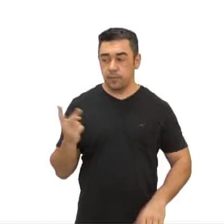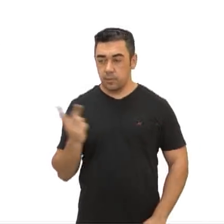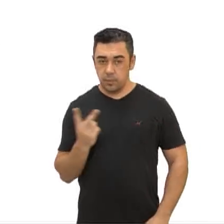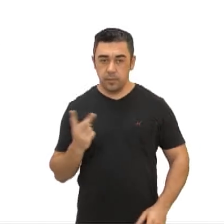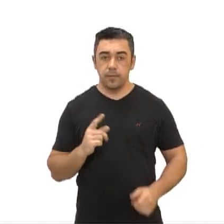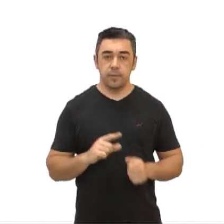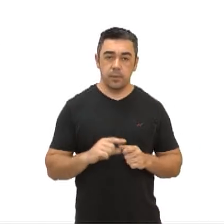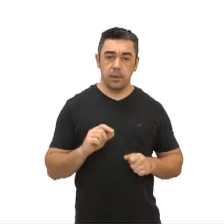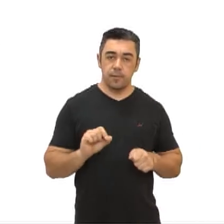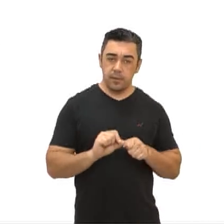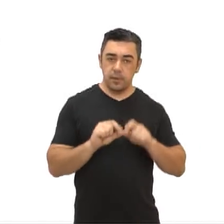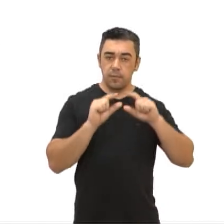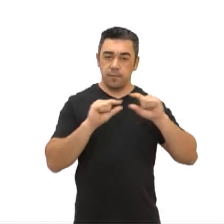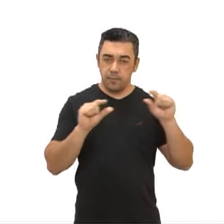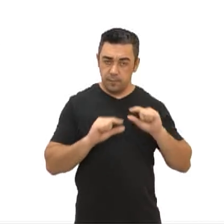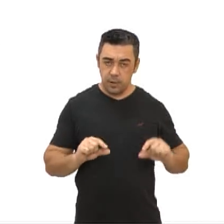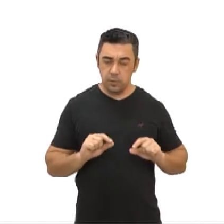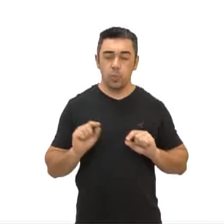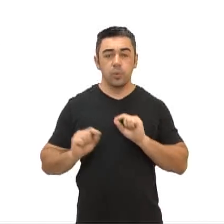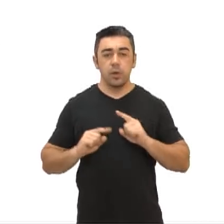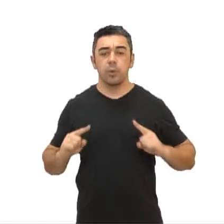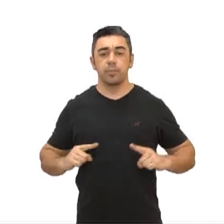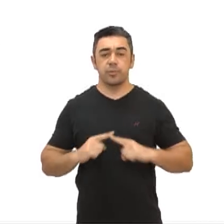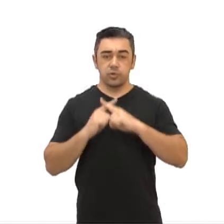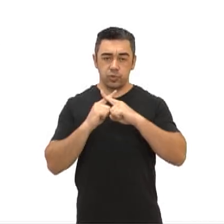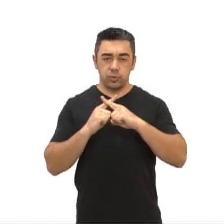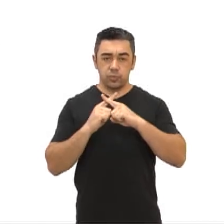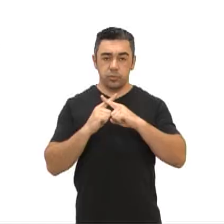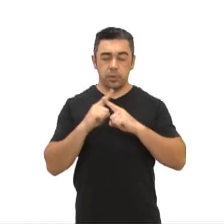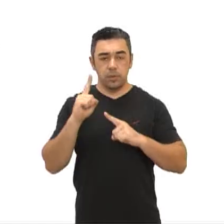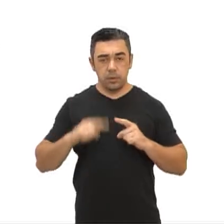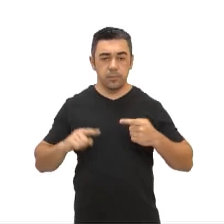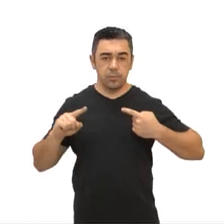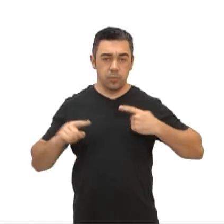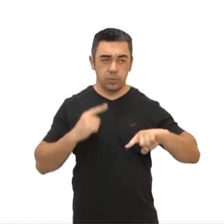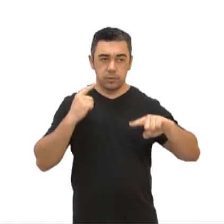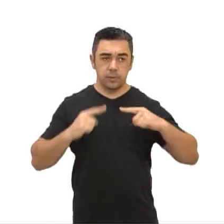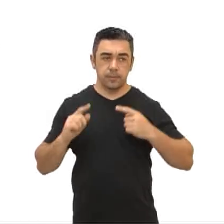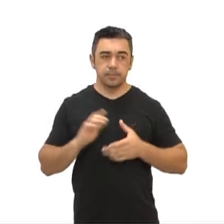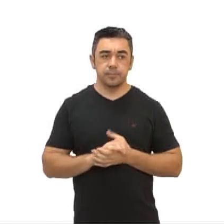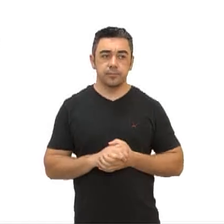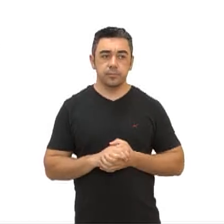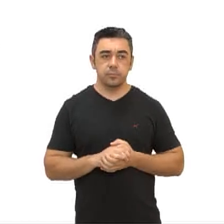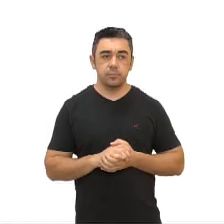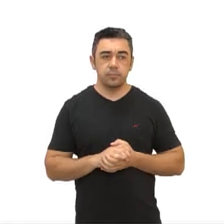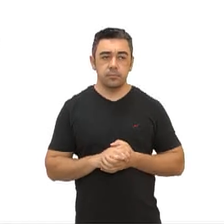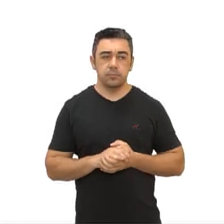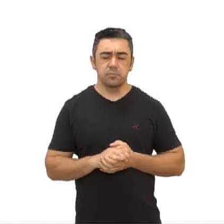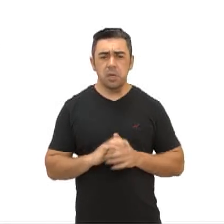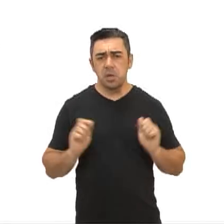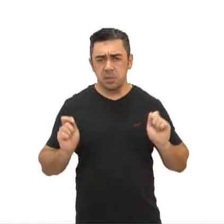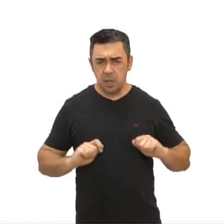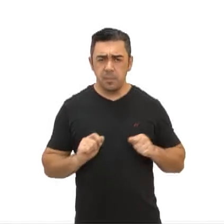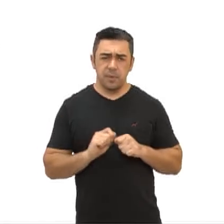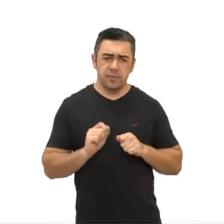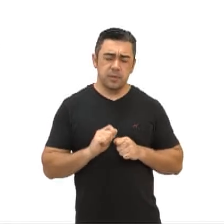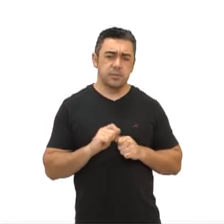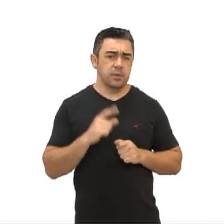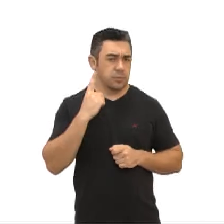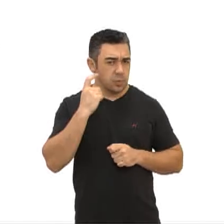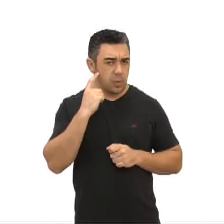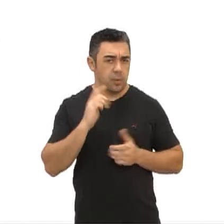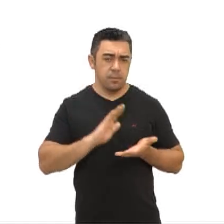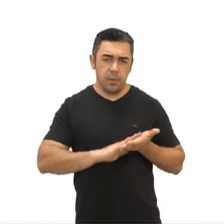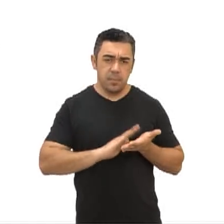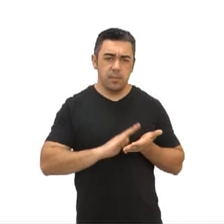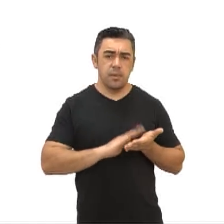Então, vou deixar aqui a atividade 2 para vocês. No mesmo lá, no caderno lá de vocês, não, na verdade, aí na casa de